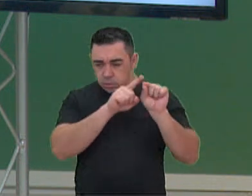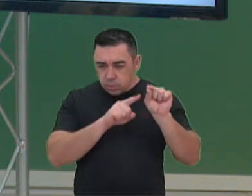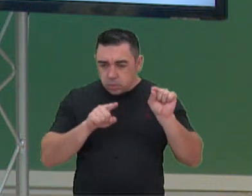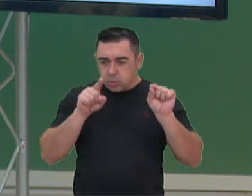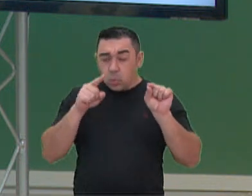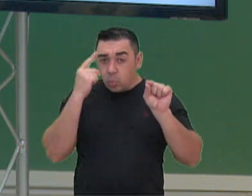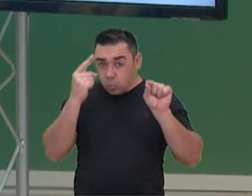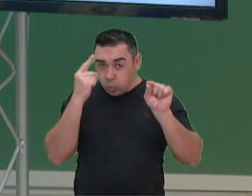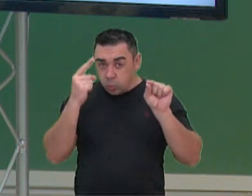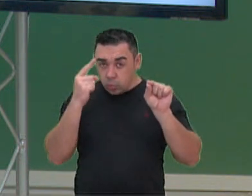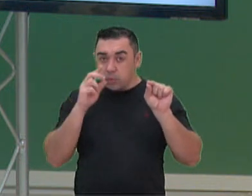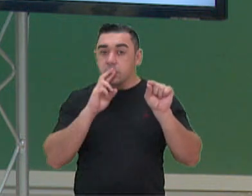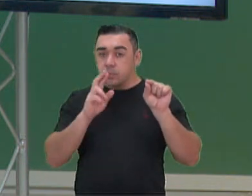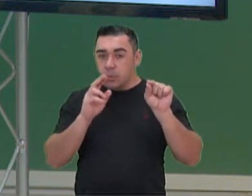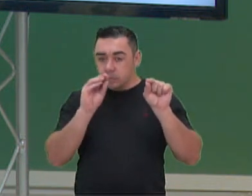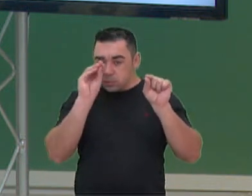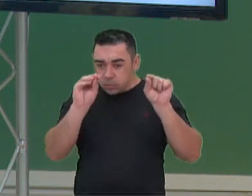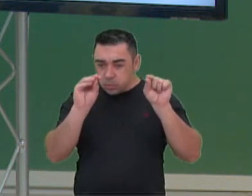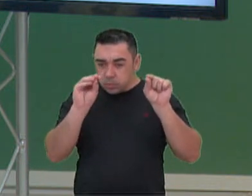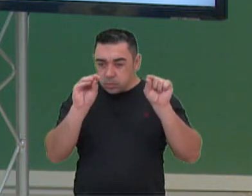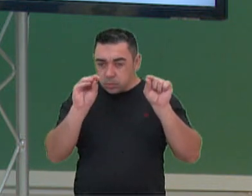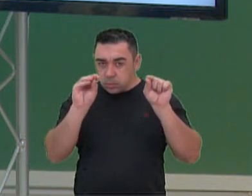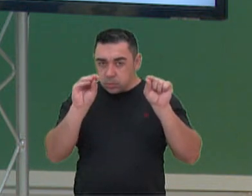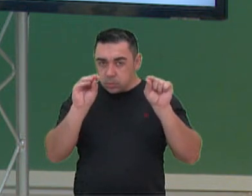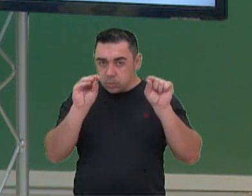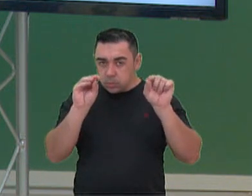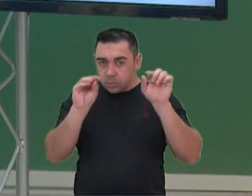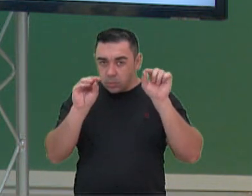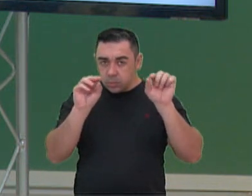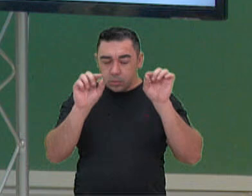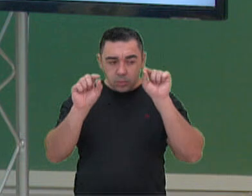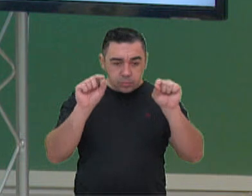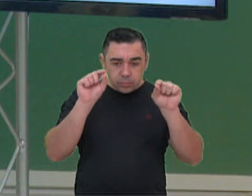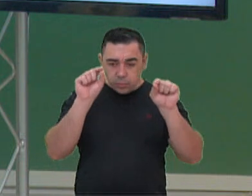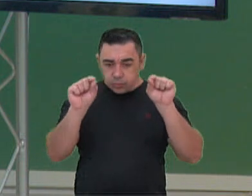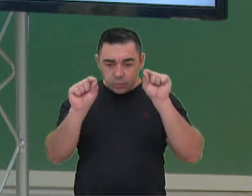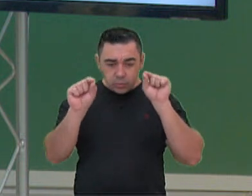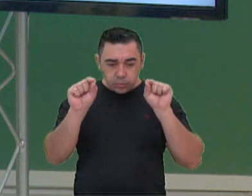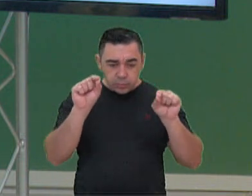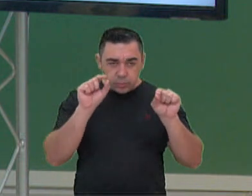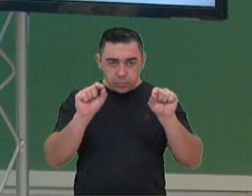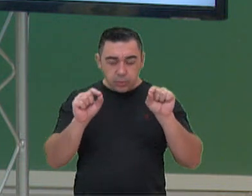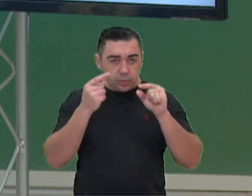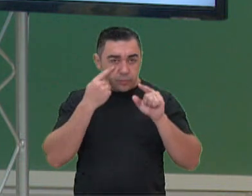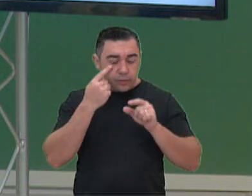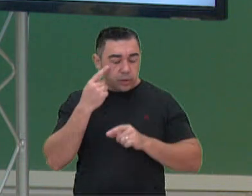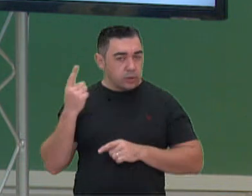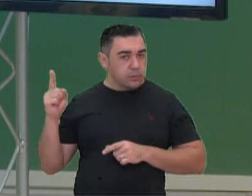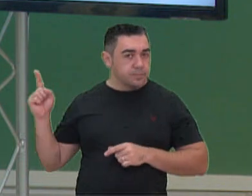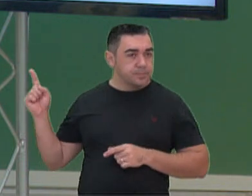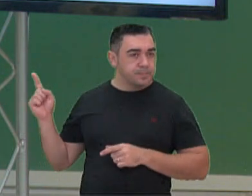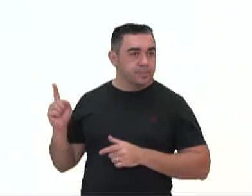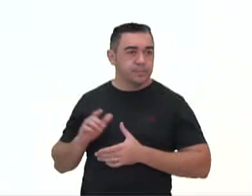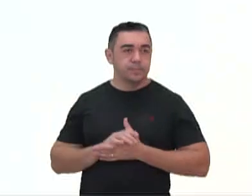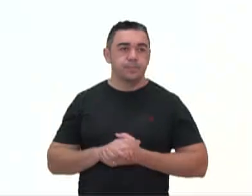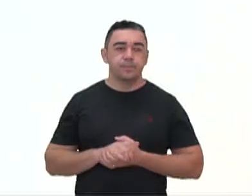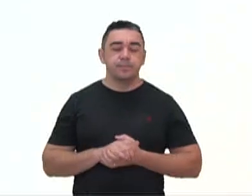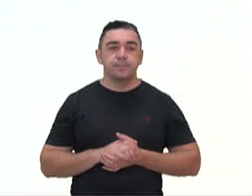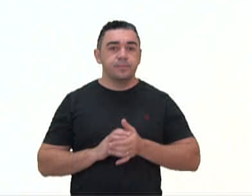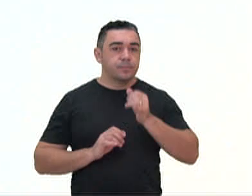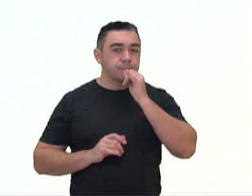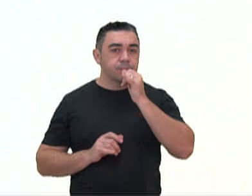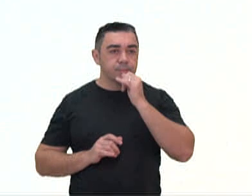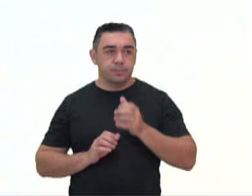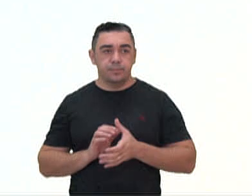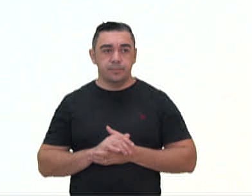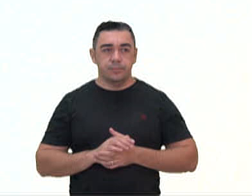único correspondente diferente em y, no conjunto imagem? Vamos olhar? Olha só, quando eu passo o